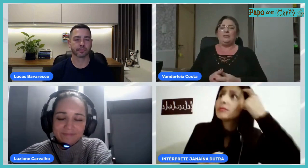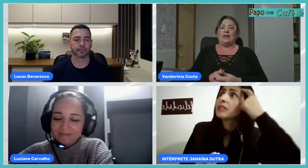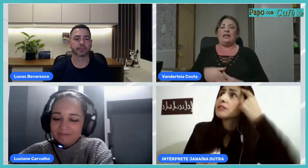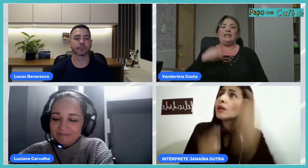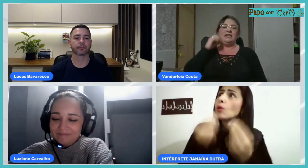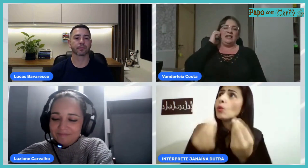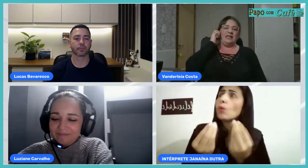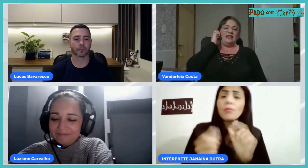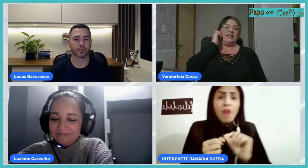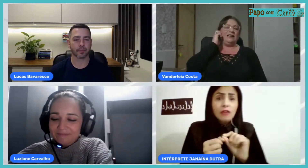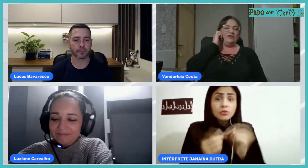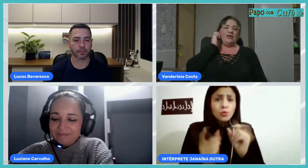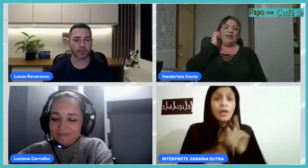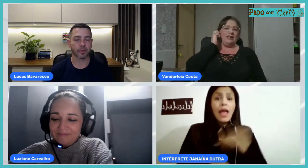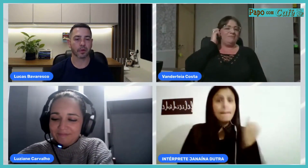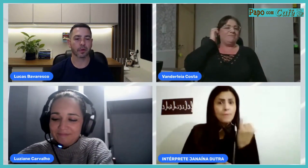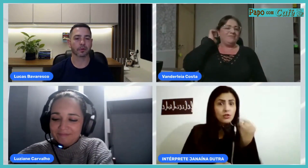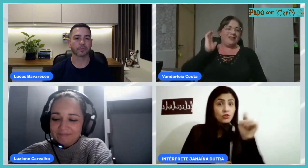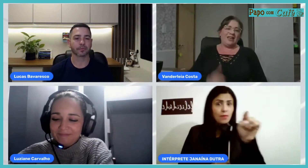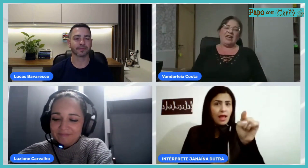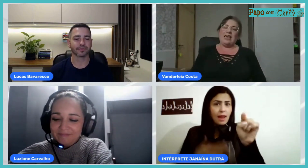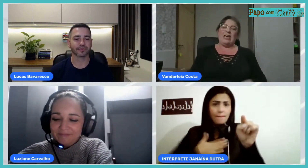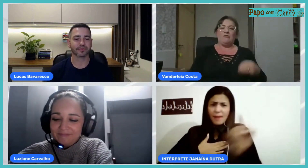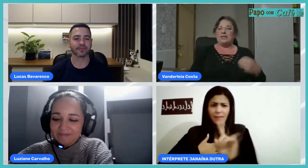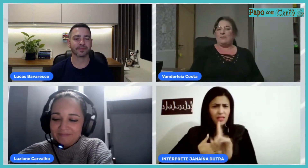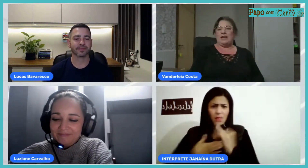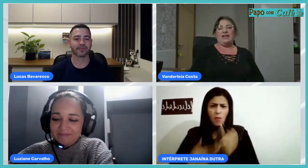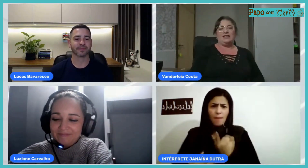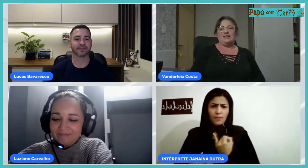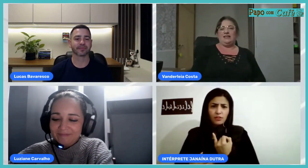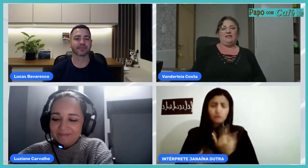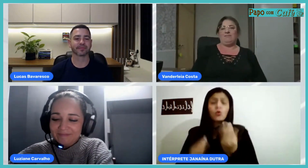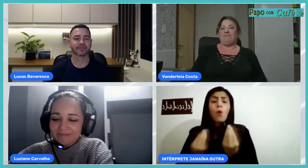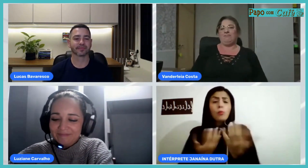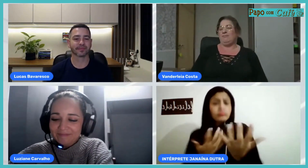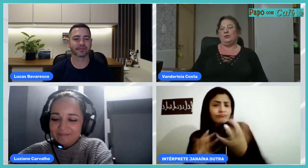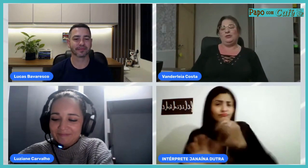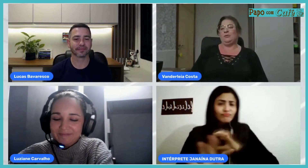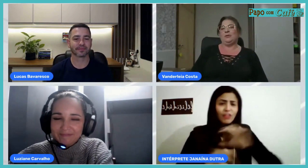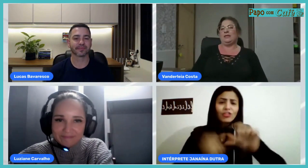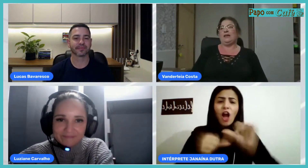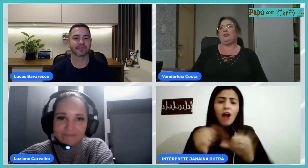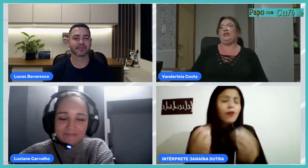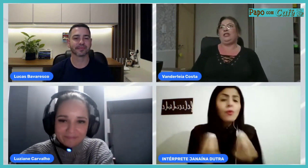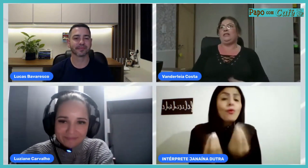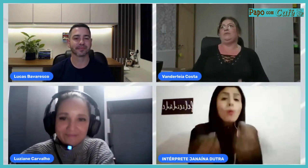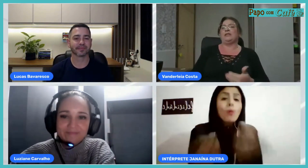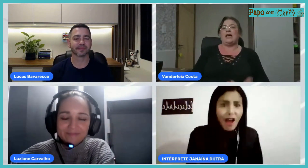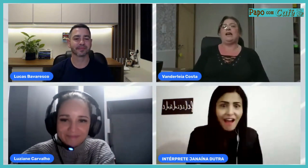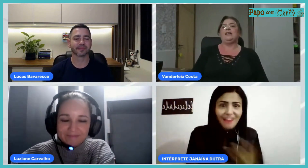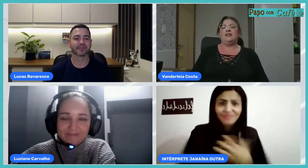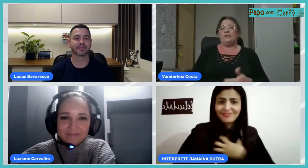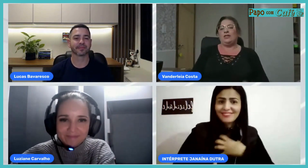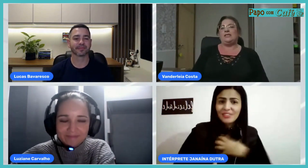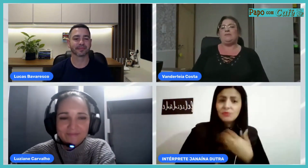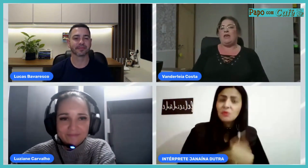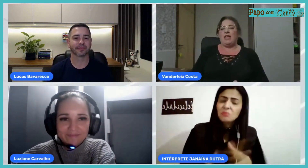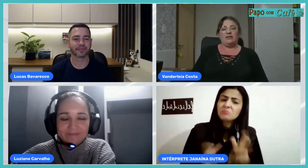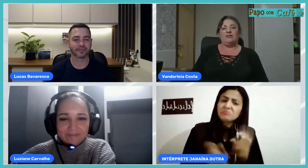é importante para ele. Então, olha, é uma experiência, assim, muito boa, sabe? De ir